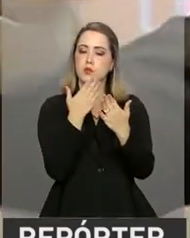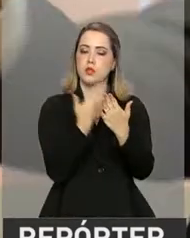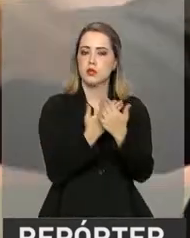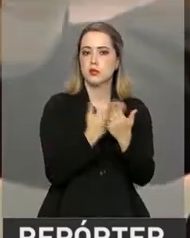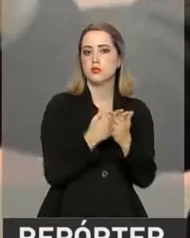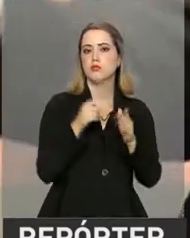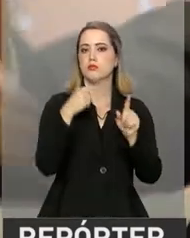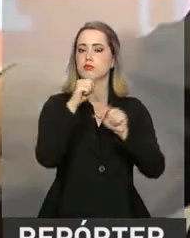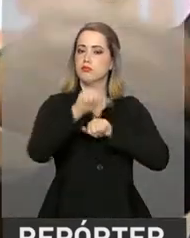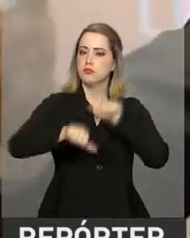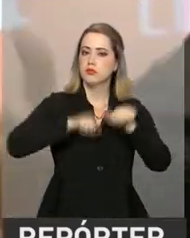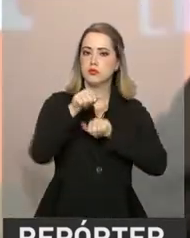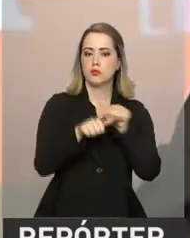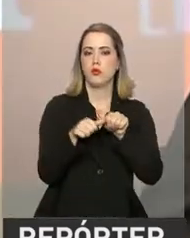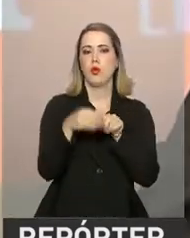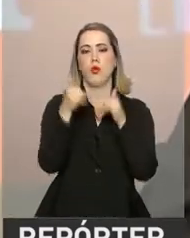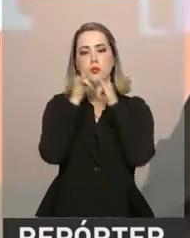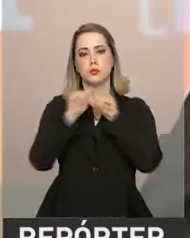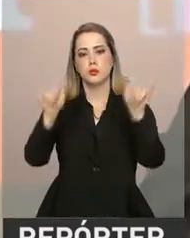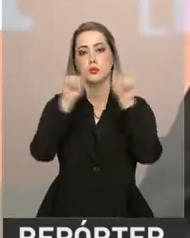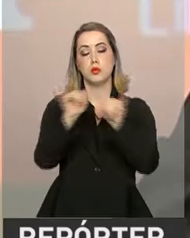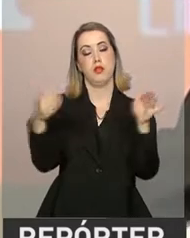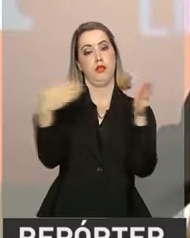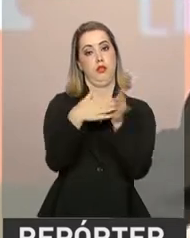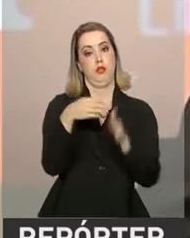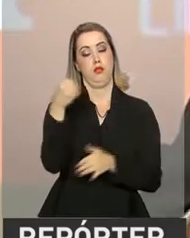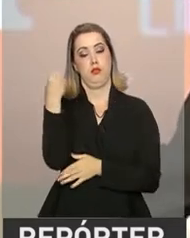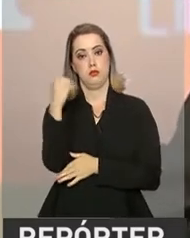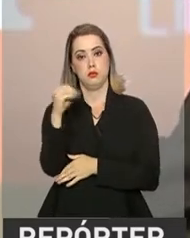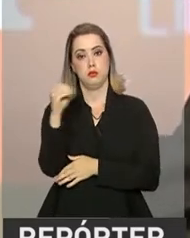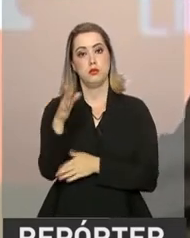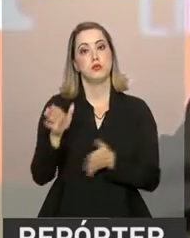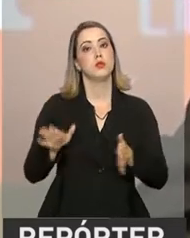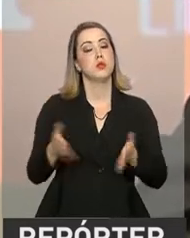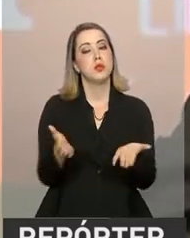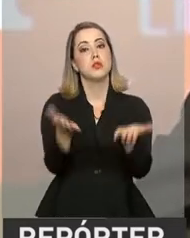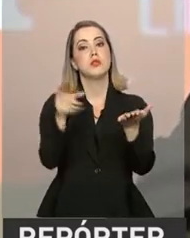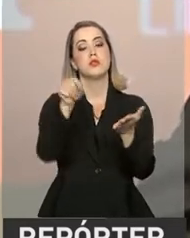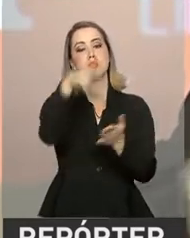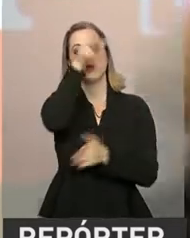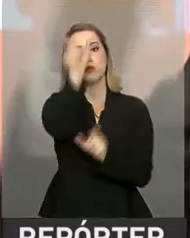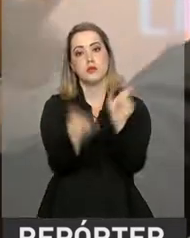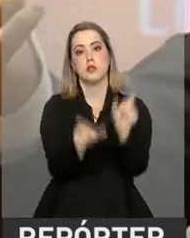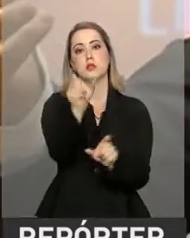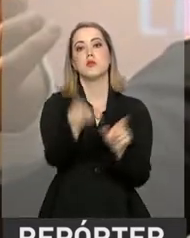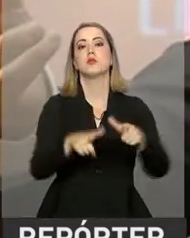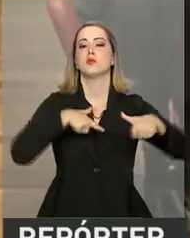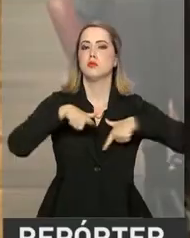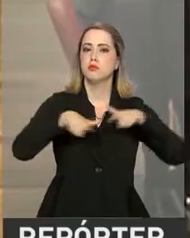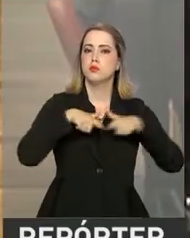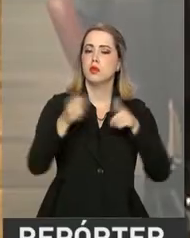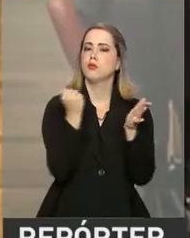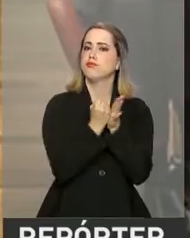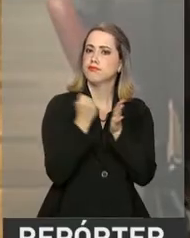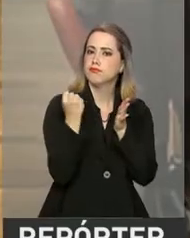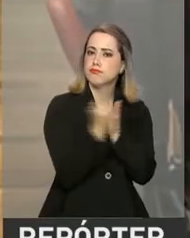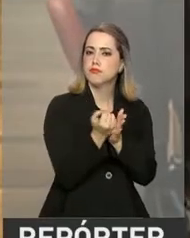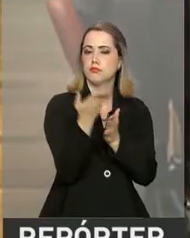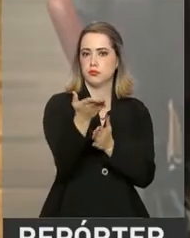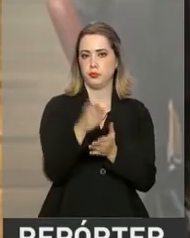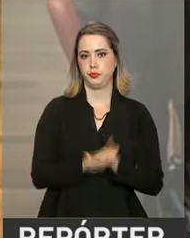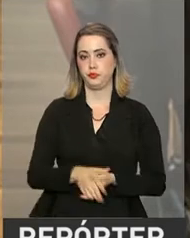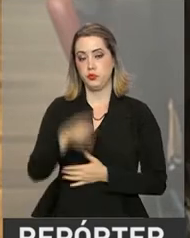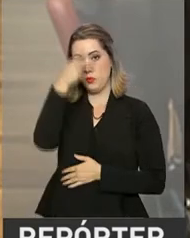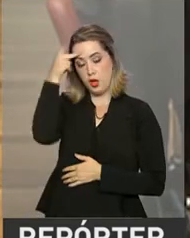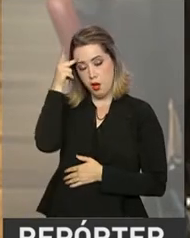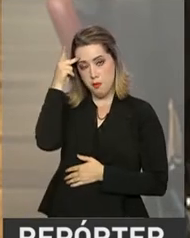publicadas até o final de outubro ea idéia é incentivar as pessoas a terem emprego formal seria entrar no emprego